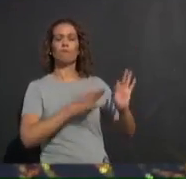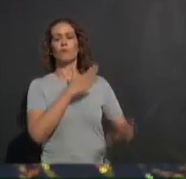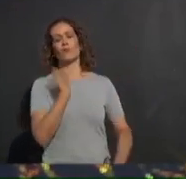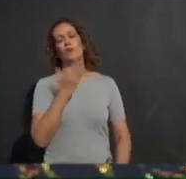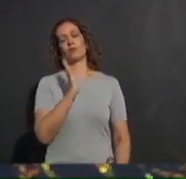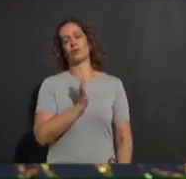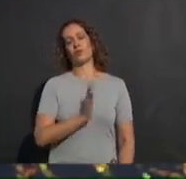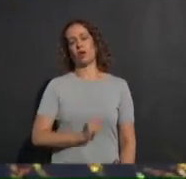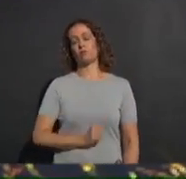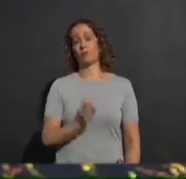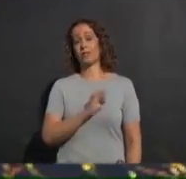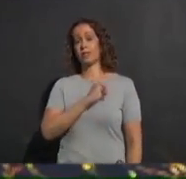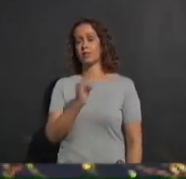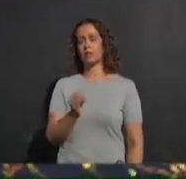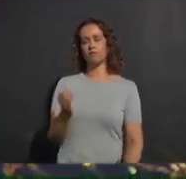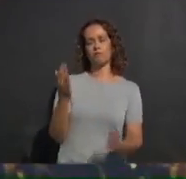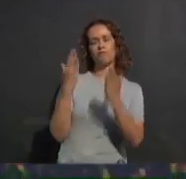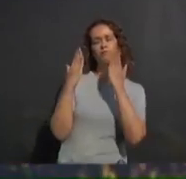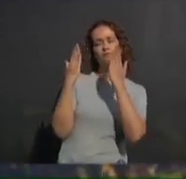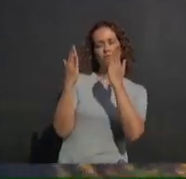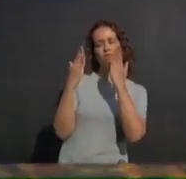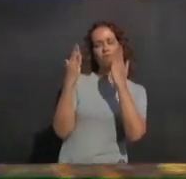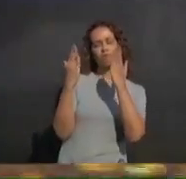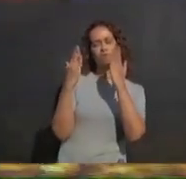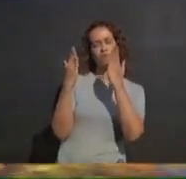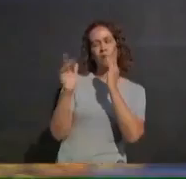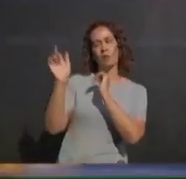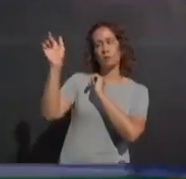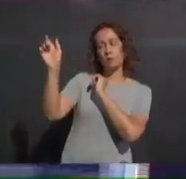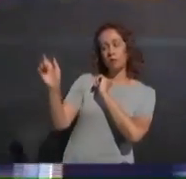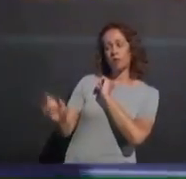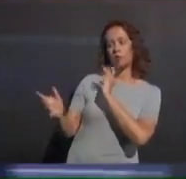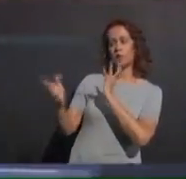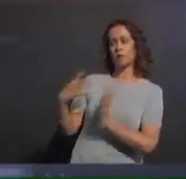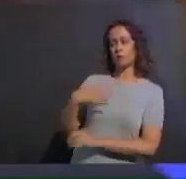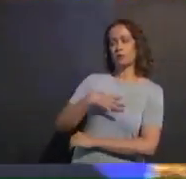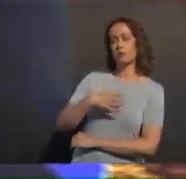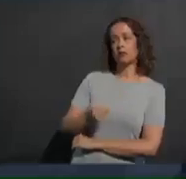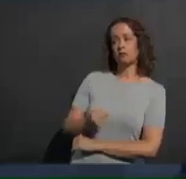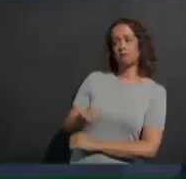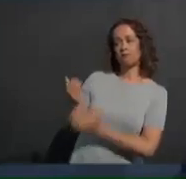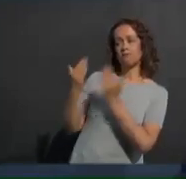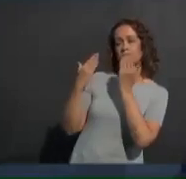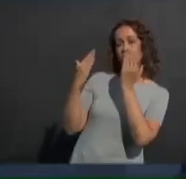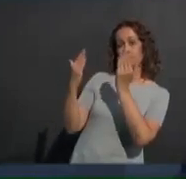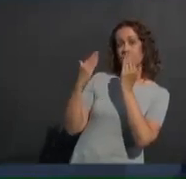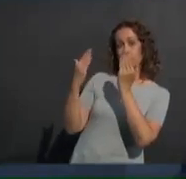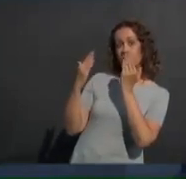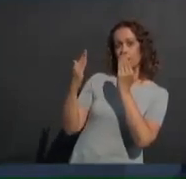Se você desconfiar de longe que alguém está pensando em tirar a vida, a pessoa já está fazendo hora extra já.